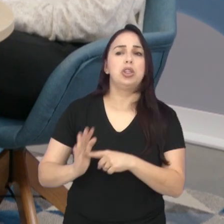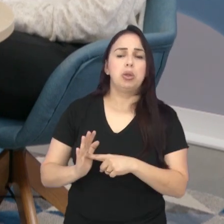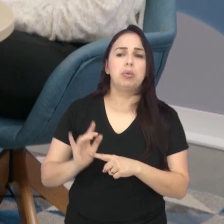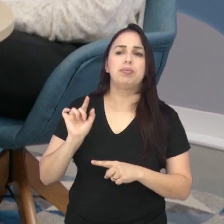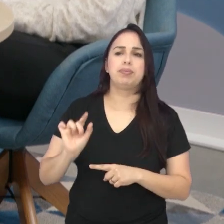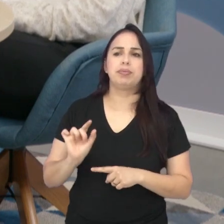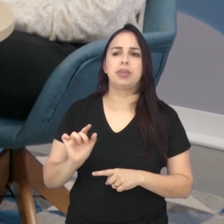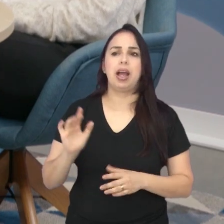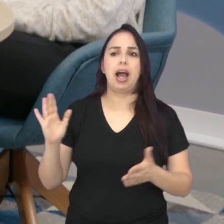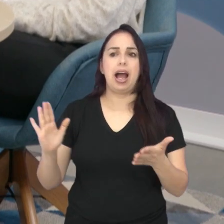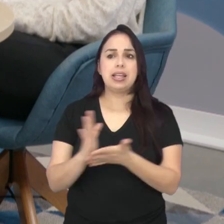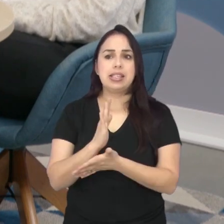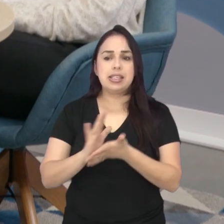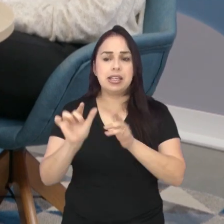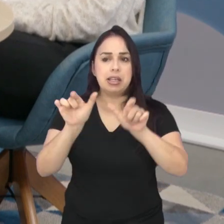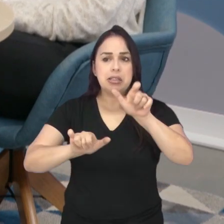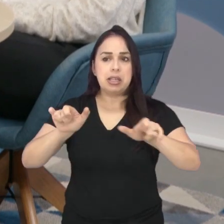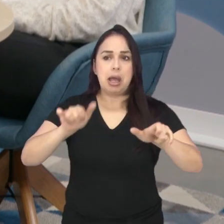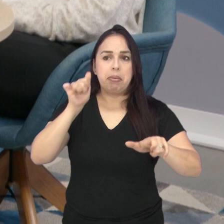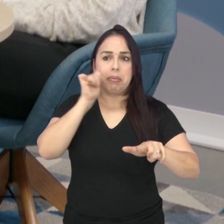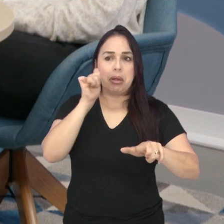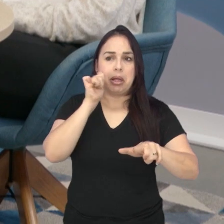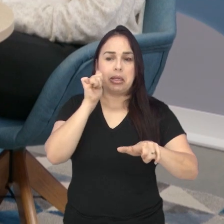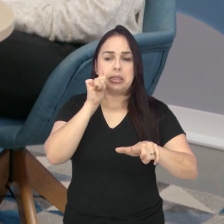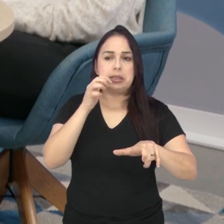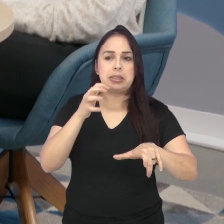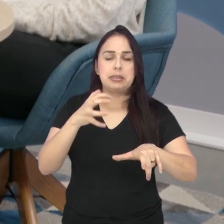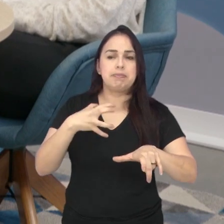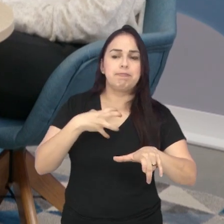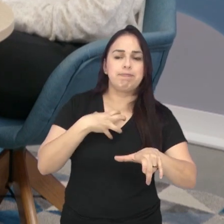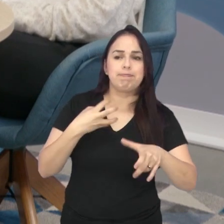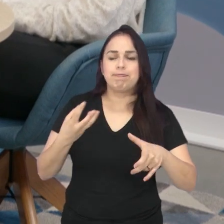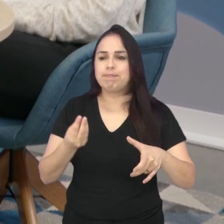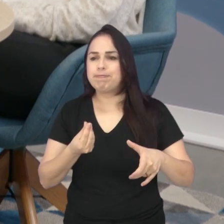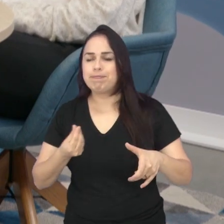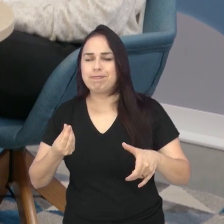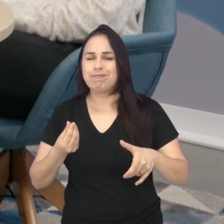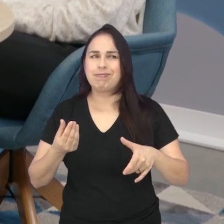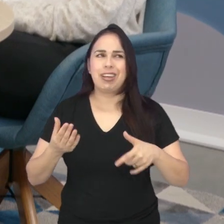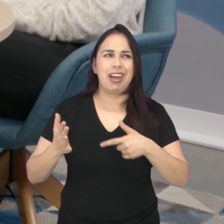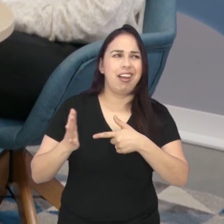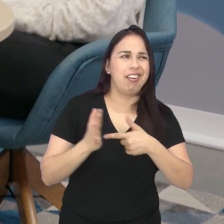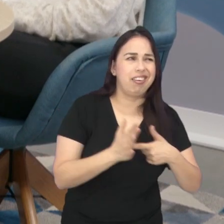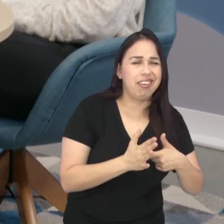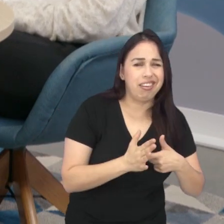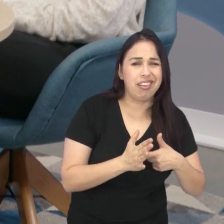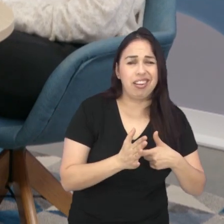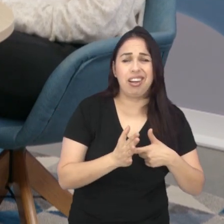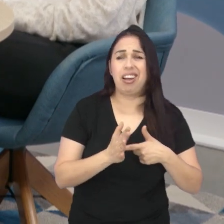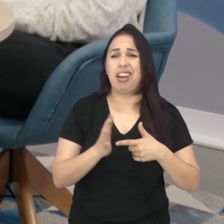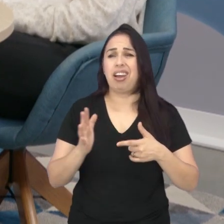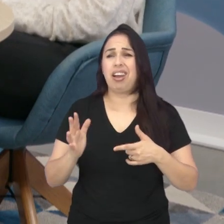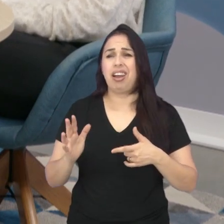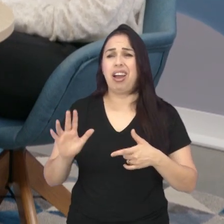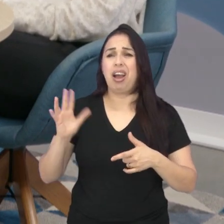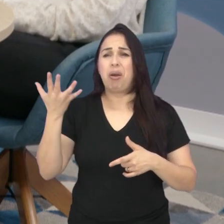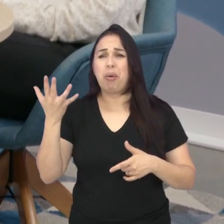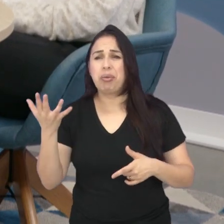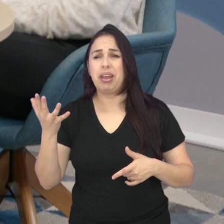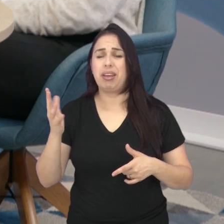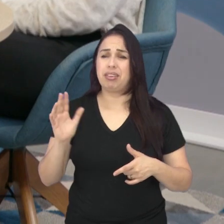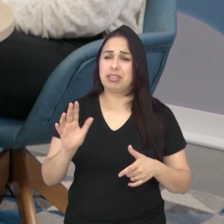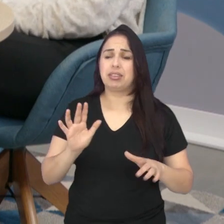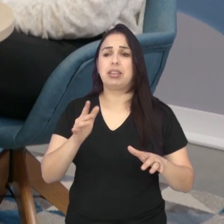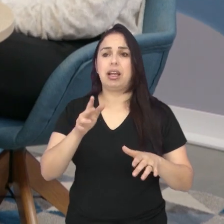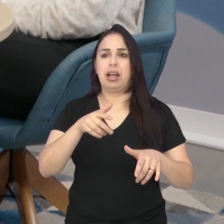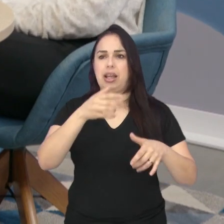muitas vezes as mulheres elas podem se sentir até assim, não denuncie, porque acontece muito isso, né? Você ouve relatos